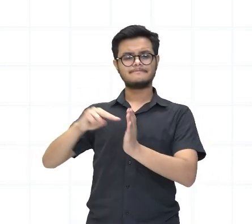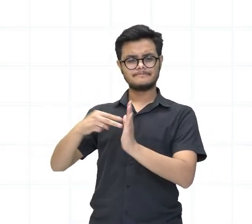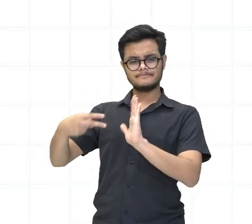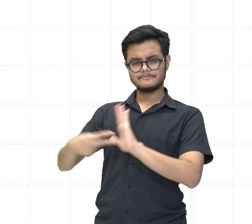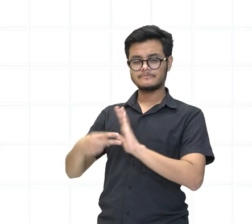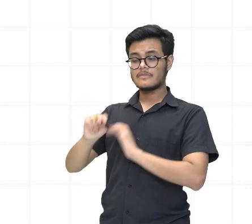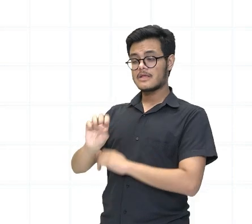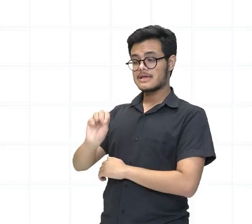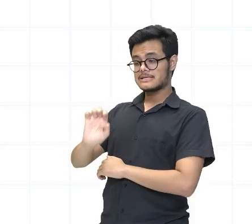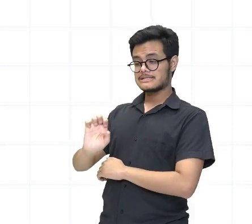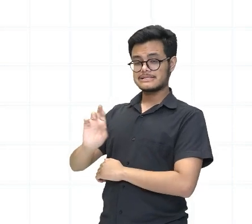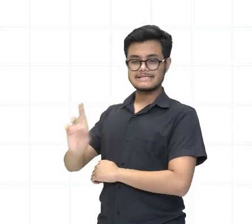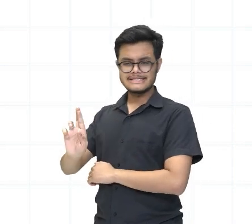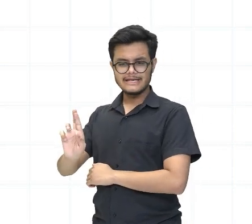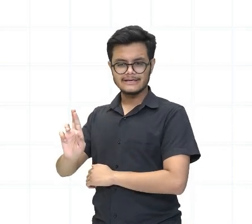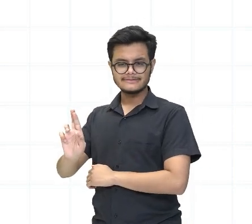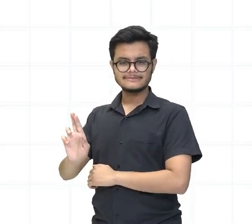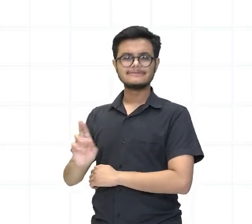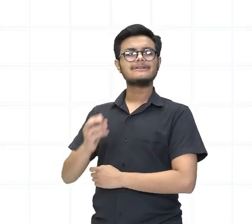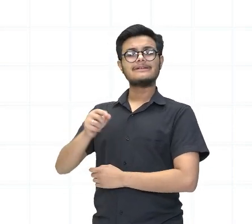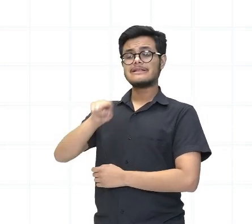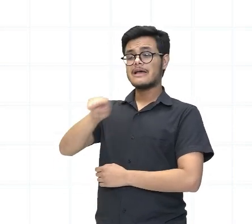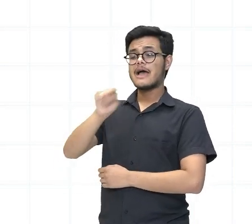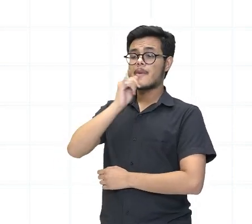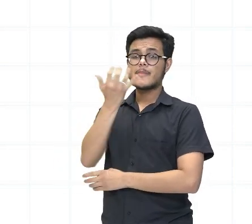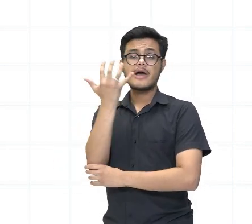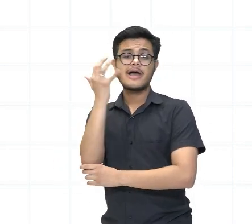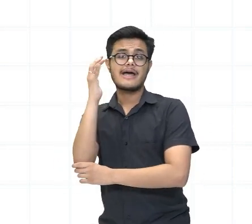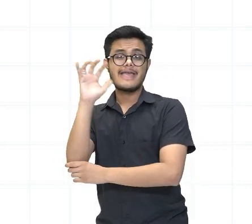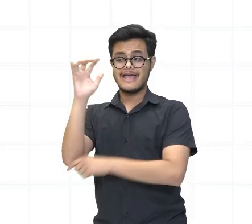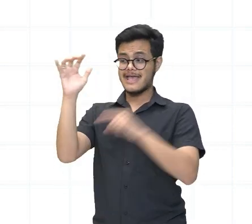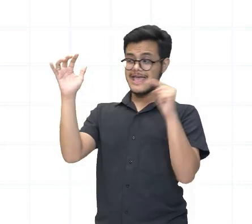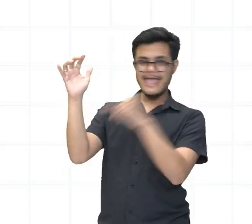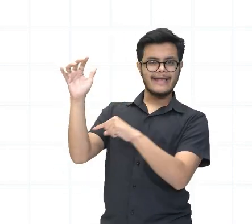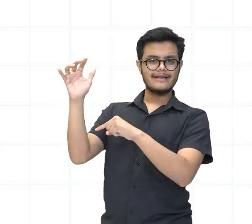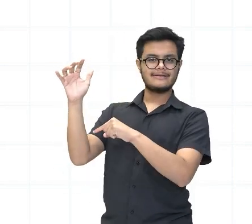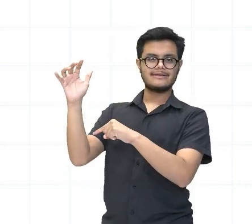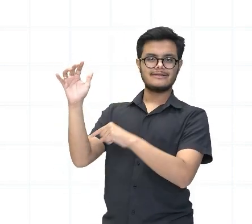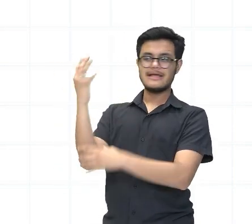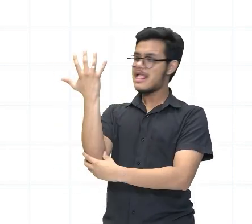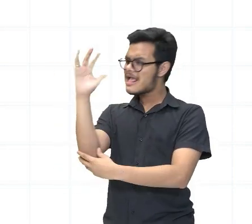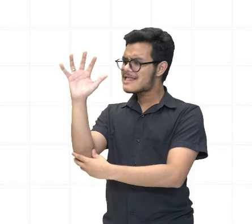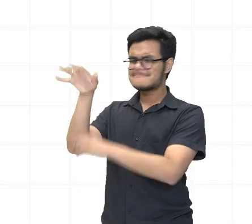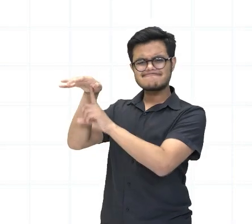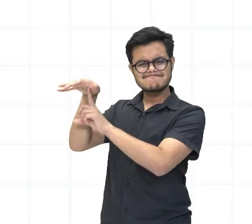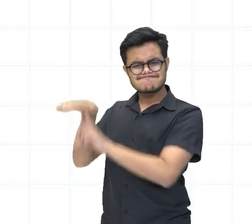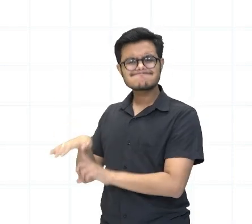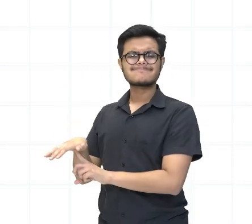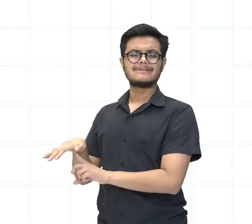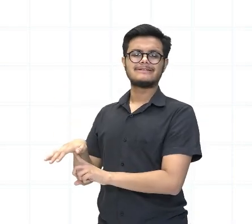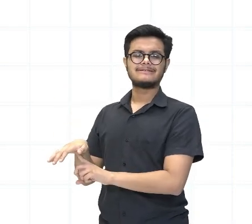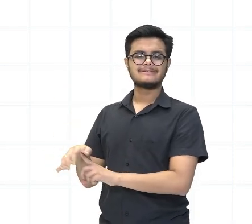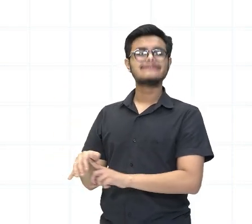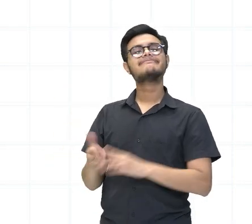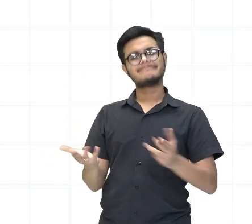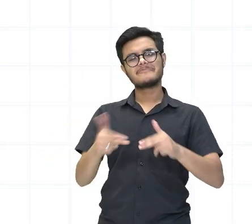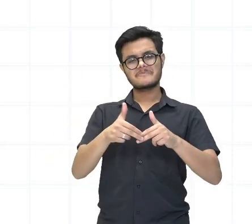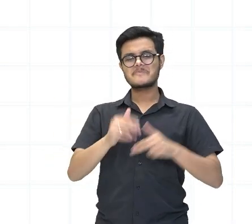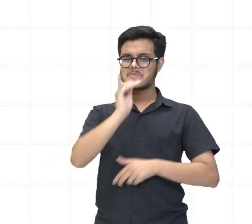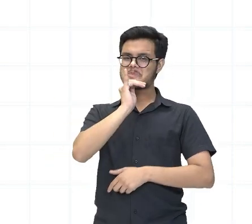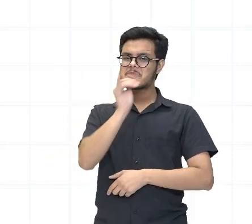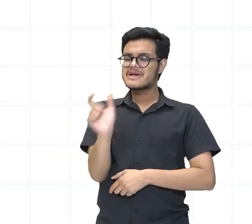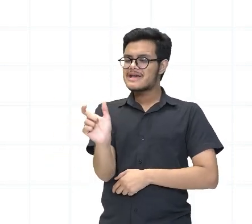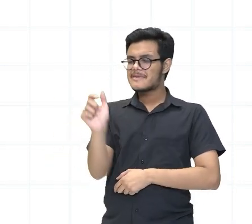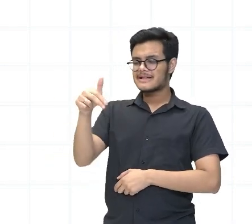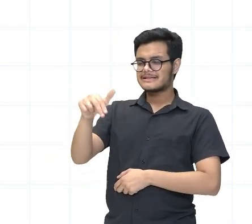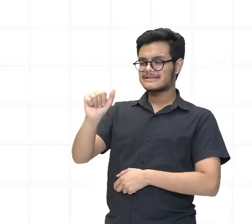justamente nesse processo de ajudar a expressar uma condição, um estado do ser, que no caso aí é a natureza. Então